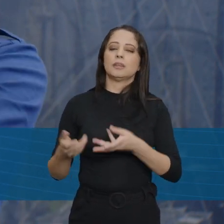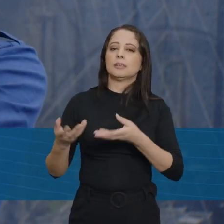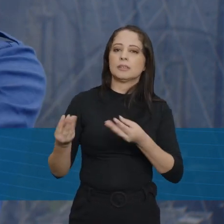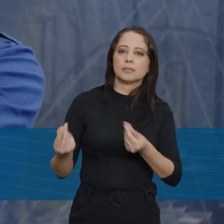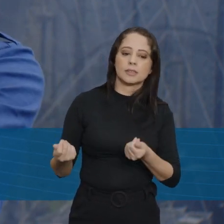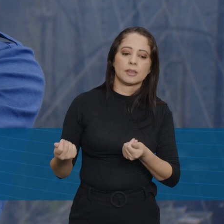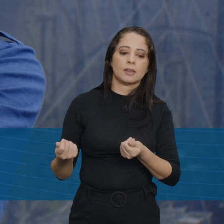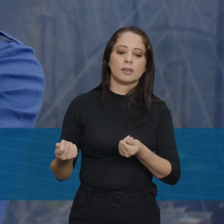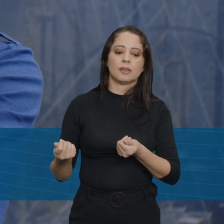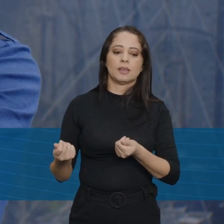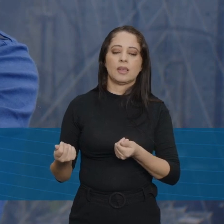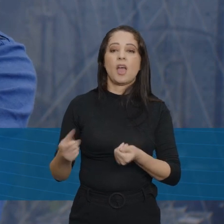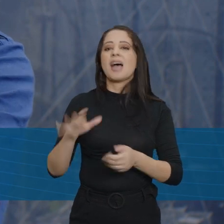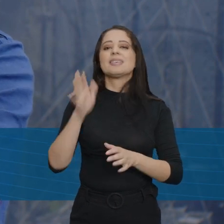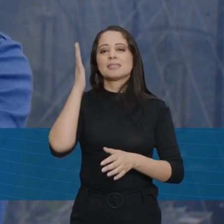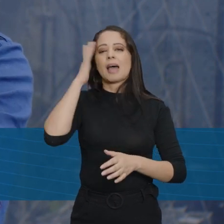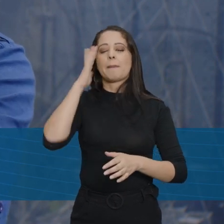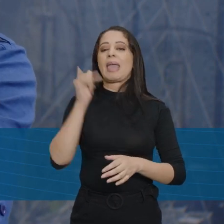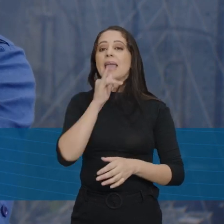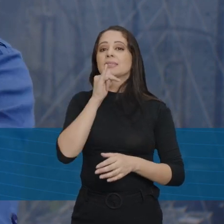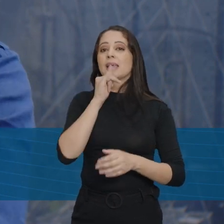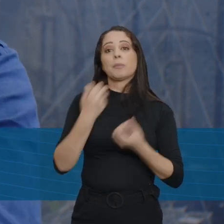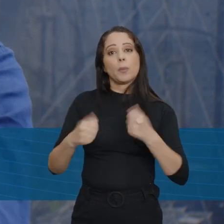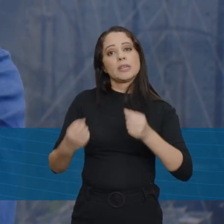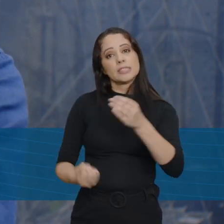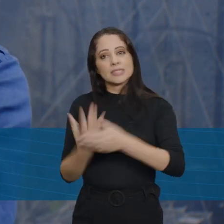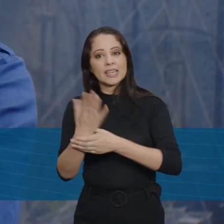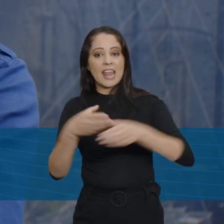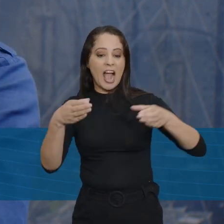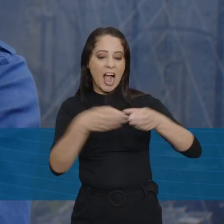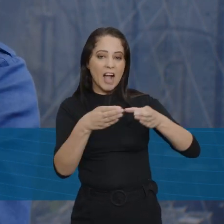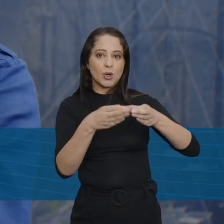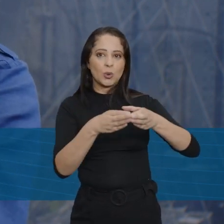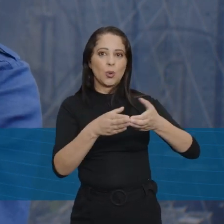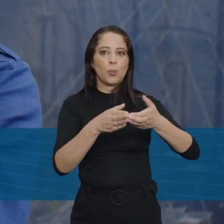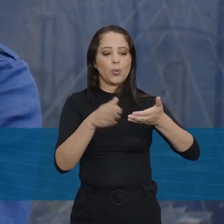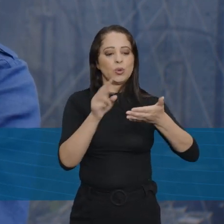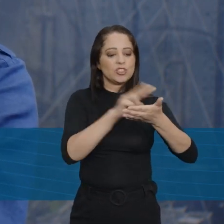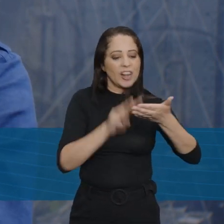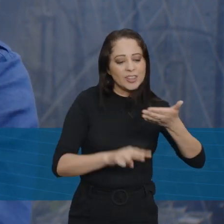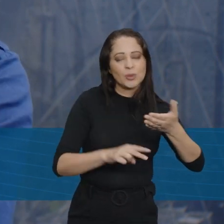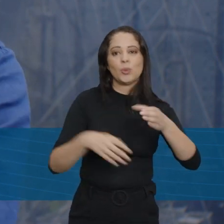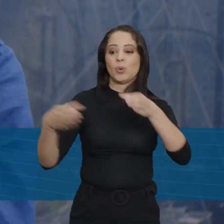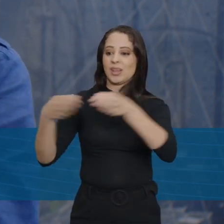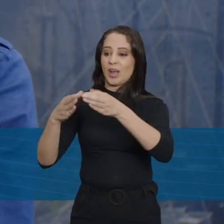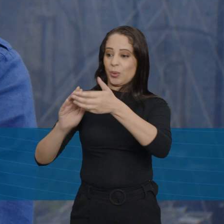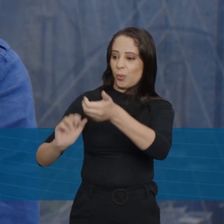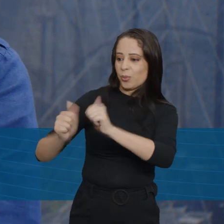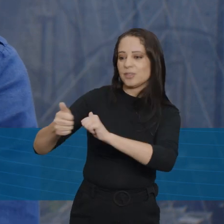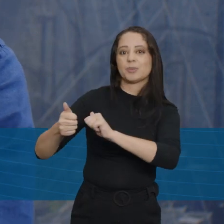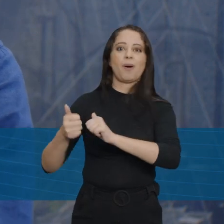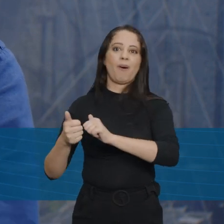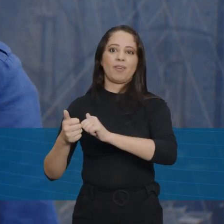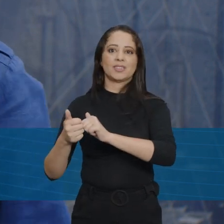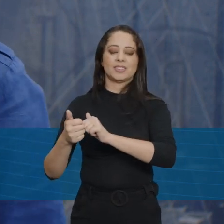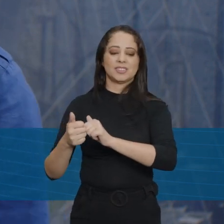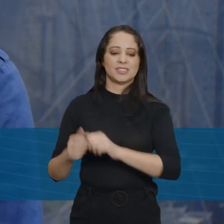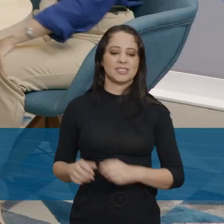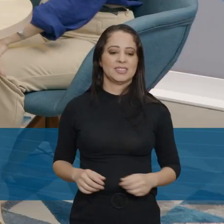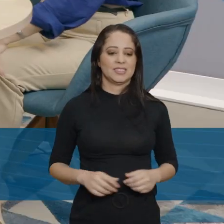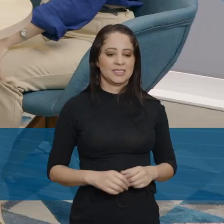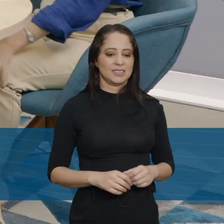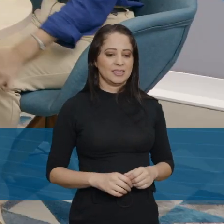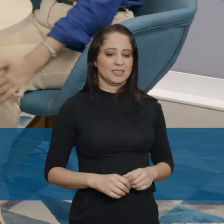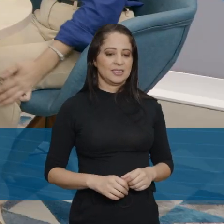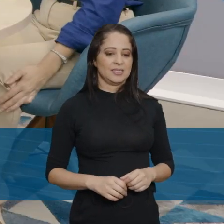em comum se reconheçam. Então, fazer clubes de esporte, fazer clubes de leitura, esse tipo de coisa acaba fortalecendo eles enquanto grupo